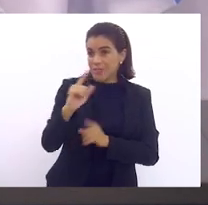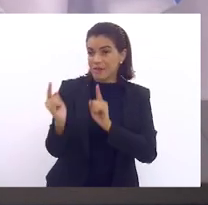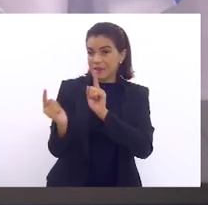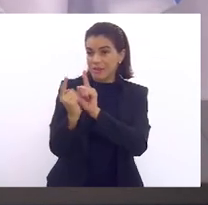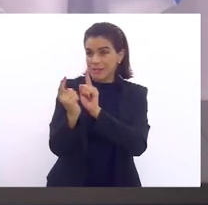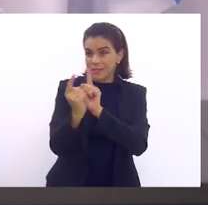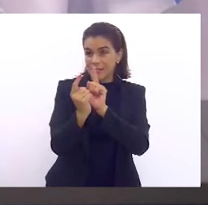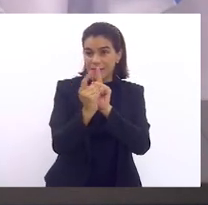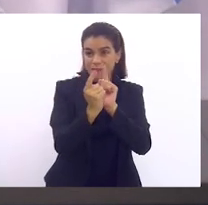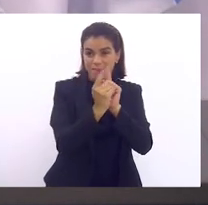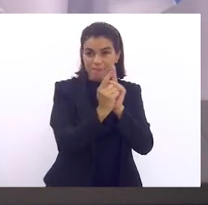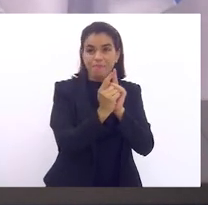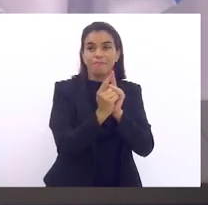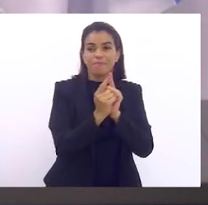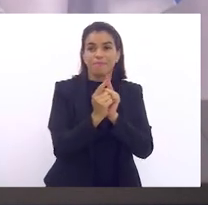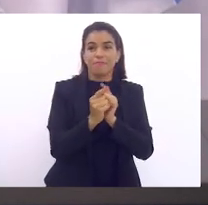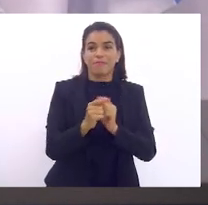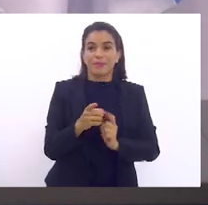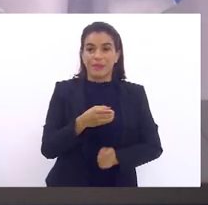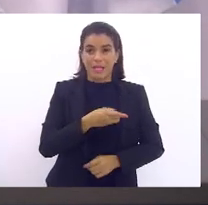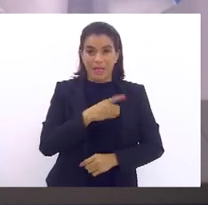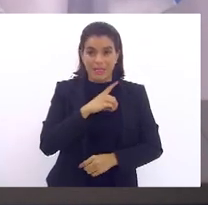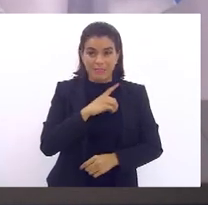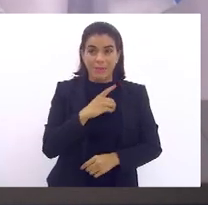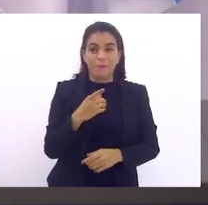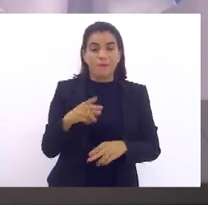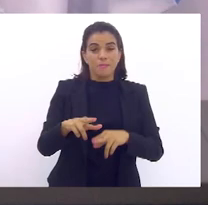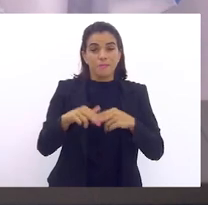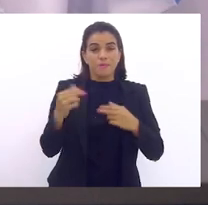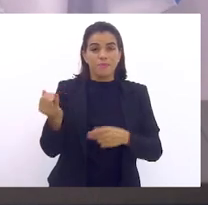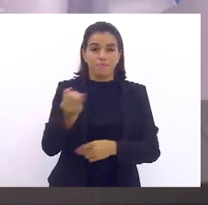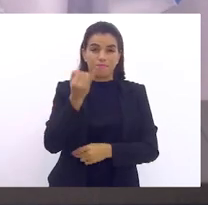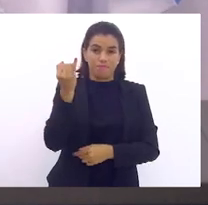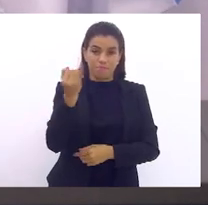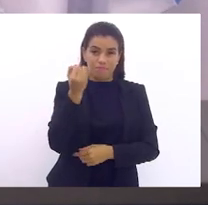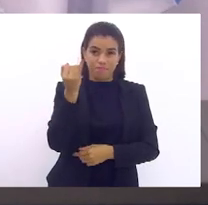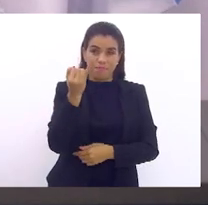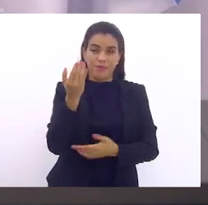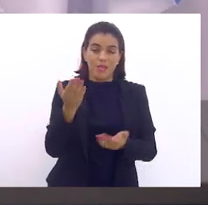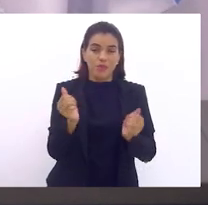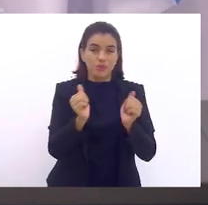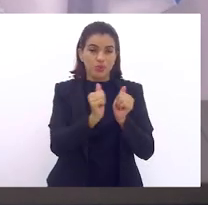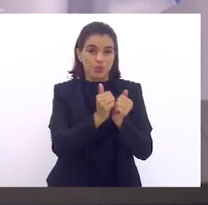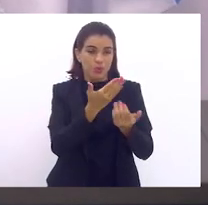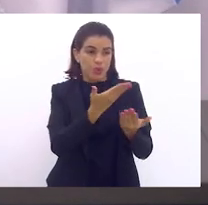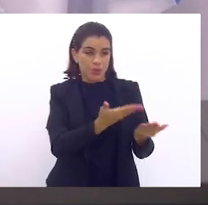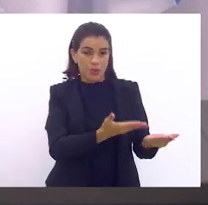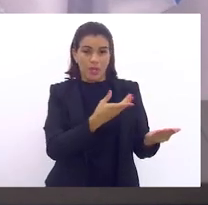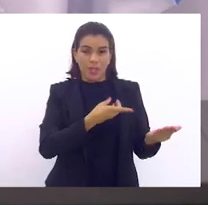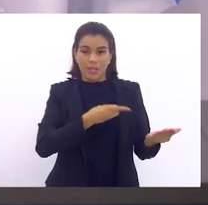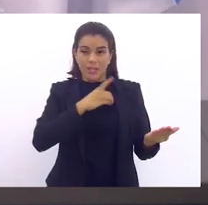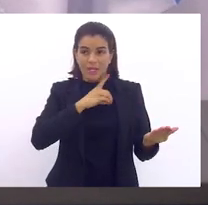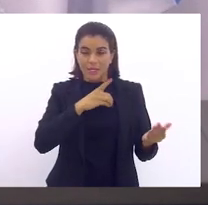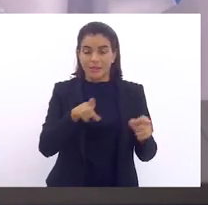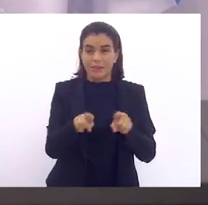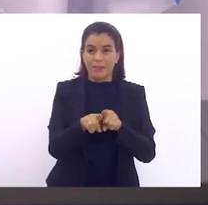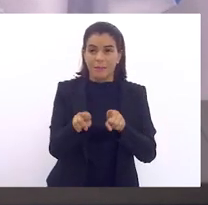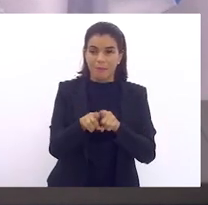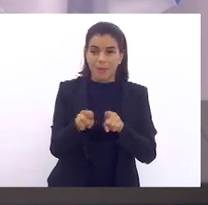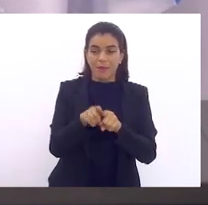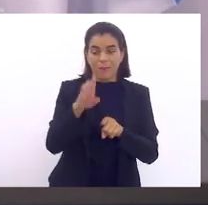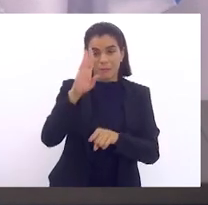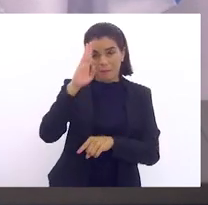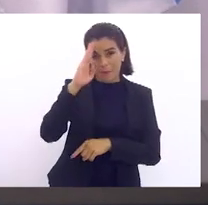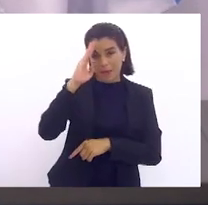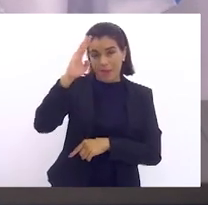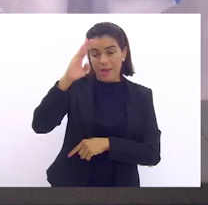nas próprias delegacias especializadas por isso é muito importante tá aqui com as Delegados e aqui com a Patrulha Maria da Penha porque a